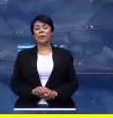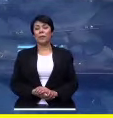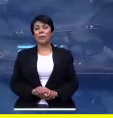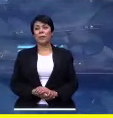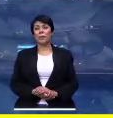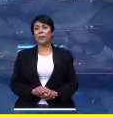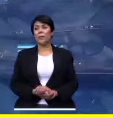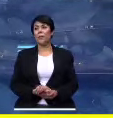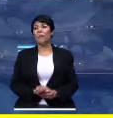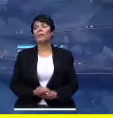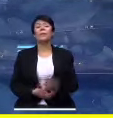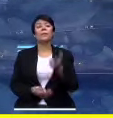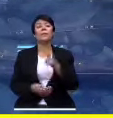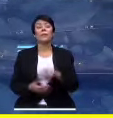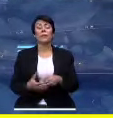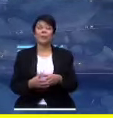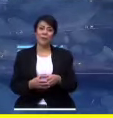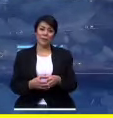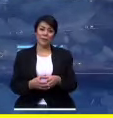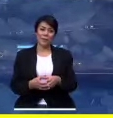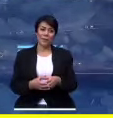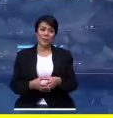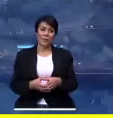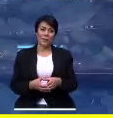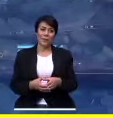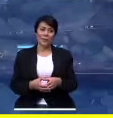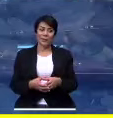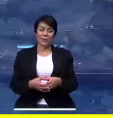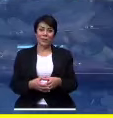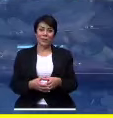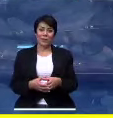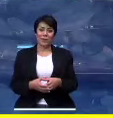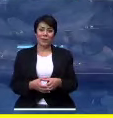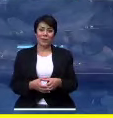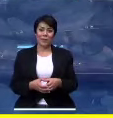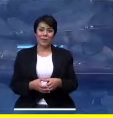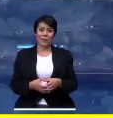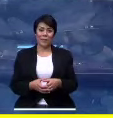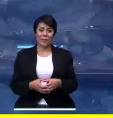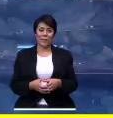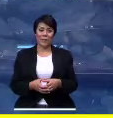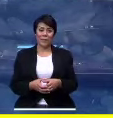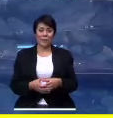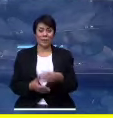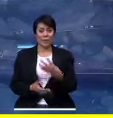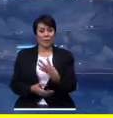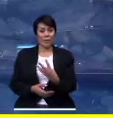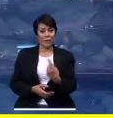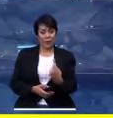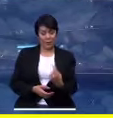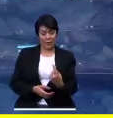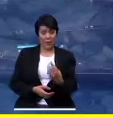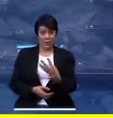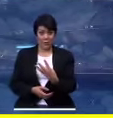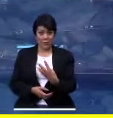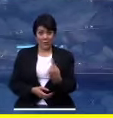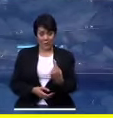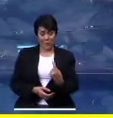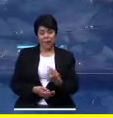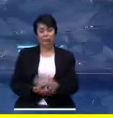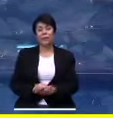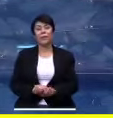Time Mania com prêmio estimado em 4 milhões e 200 mil reais. Bola vermelha, número 41.